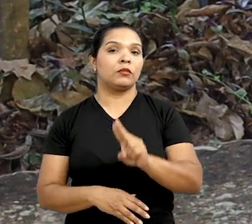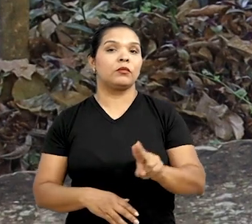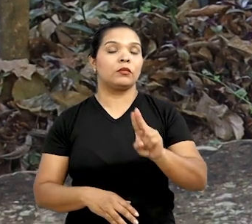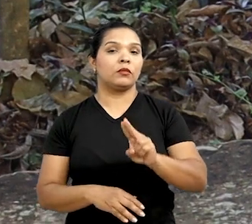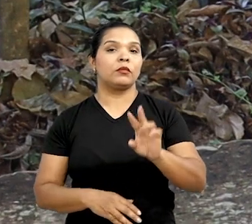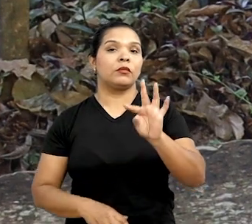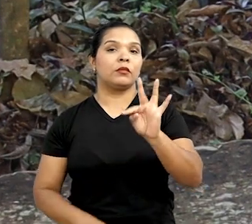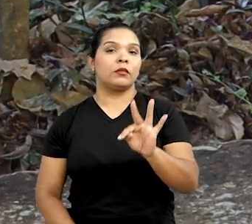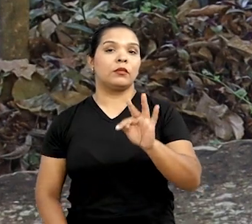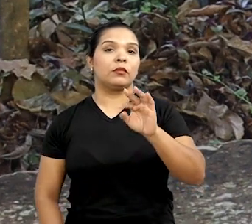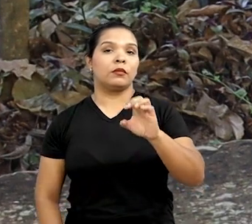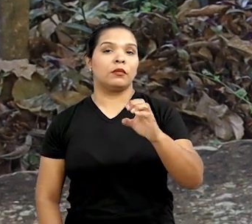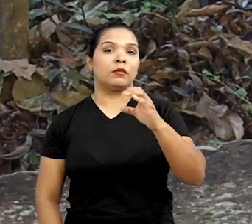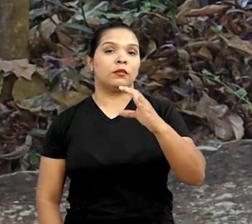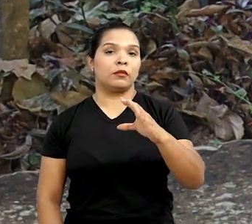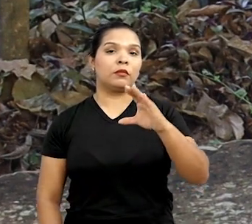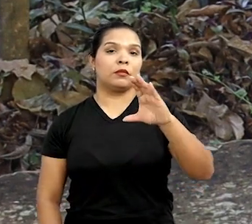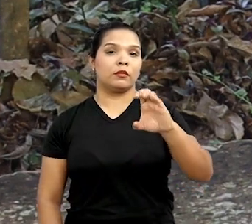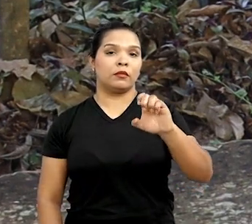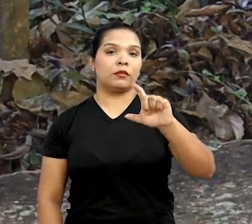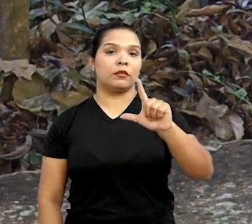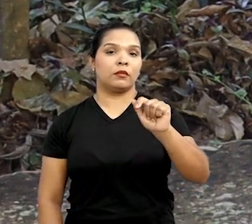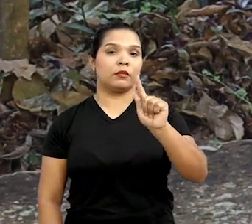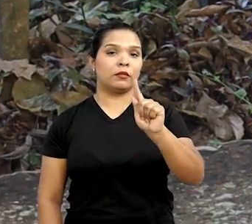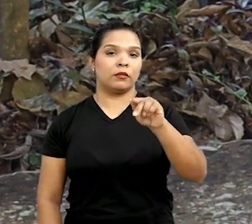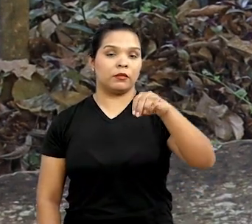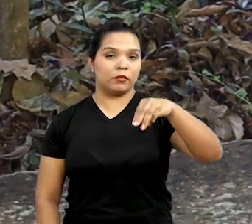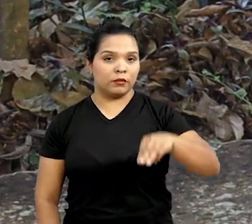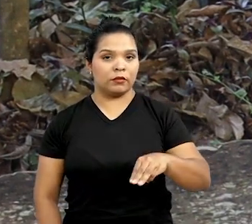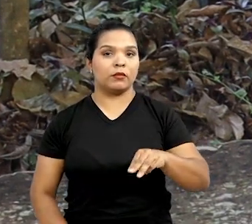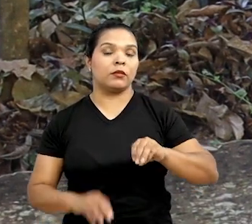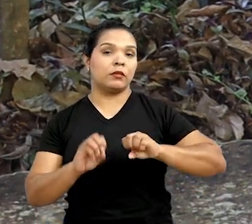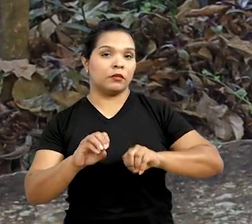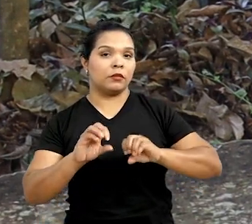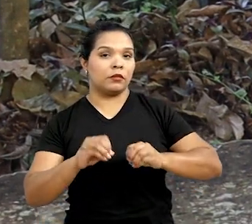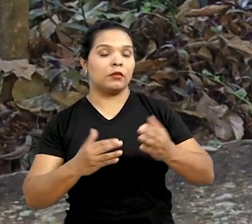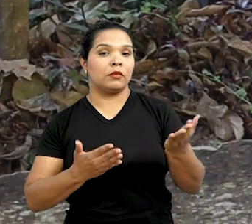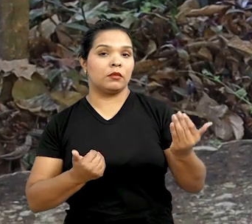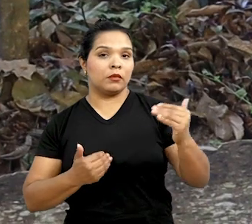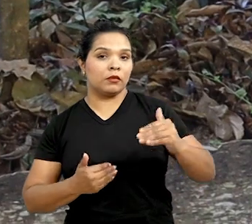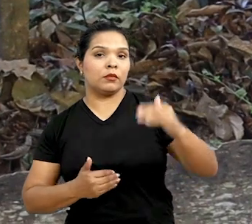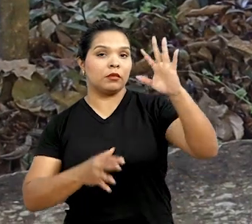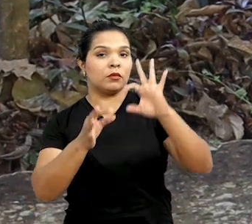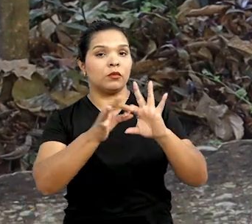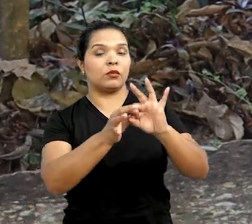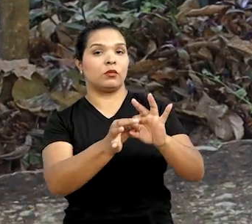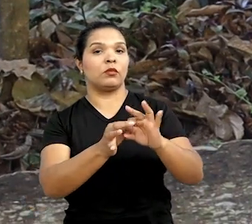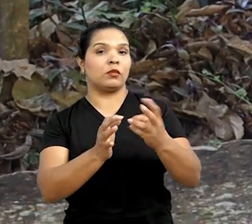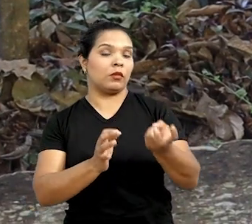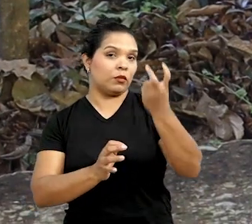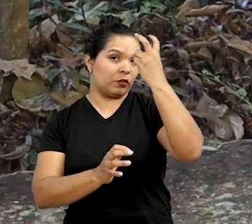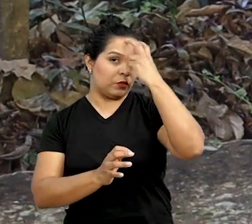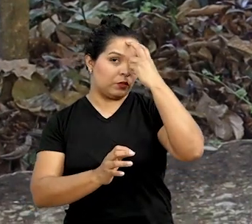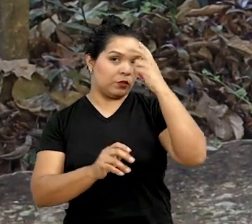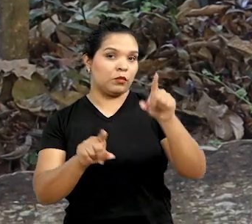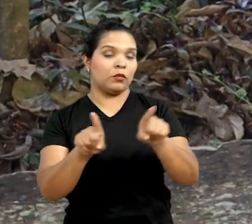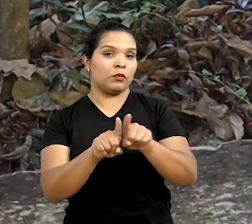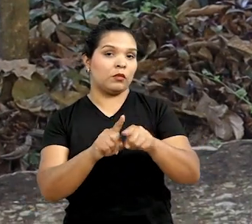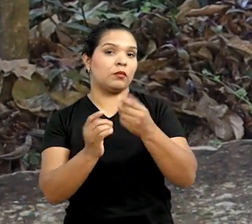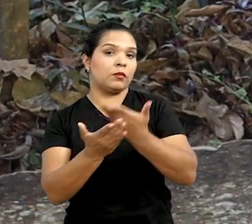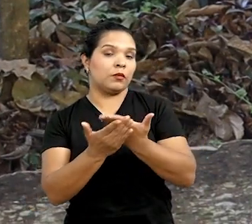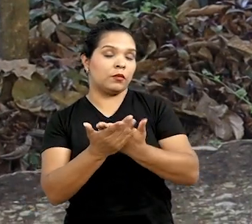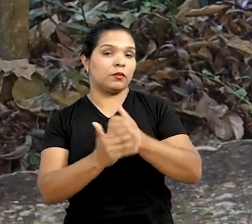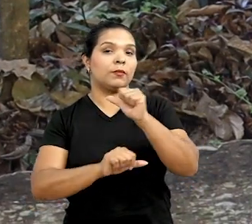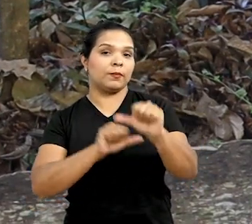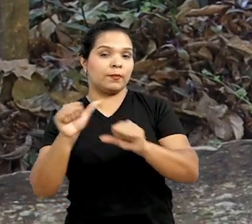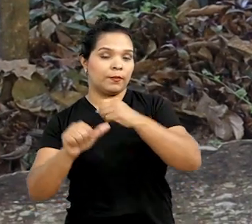para alfabetizar jovens, adultos e idosos. O programa envolvido no estudo une a educação e a cultura popular para transformar